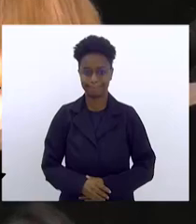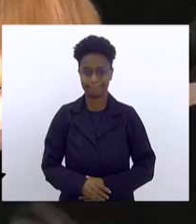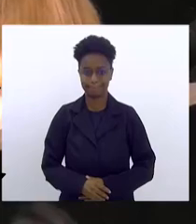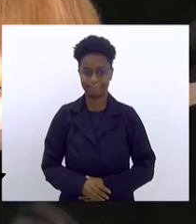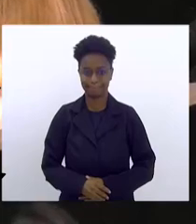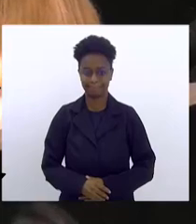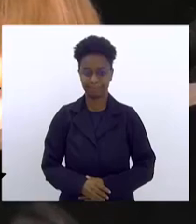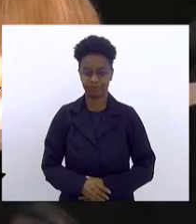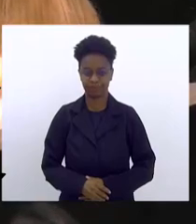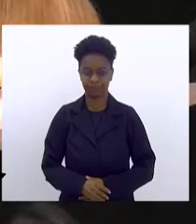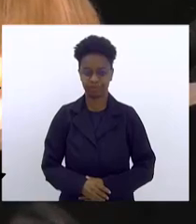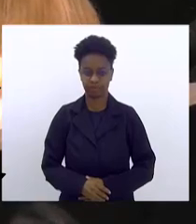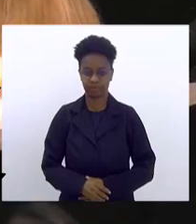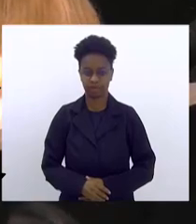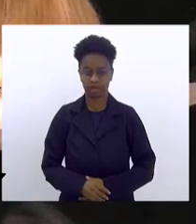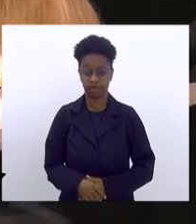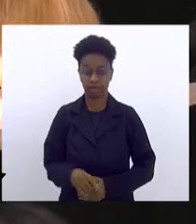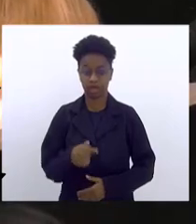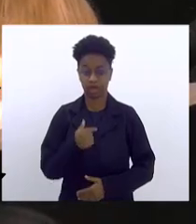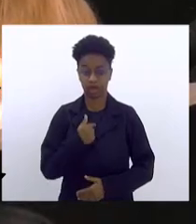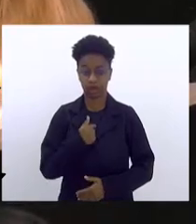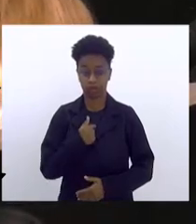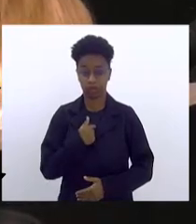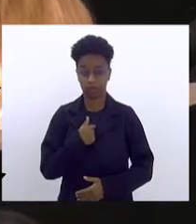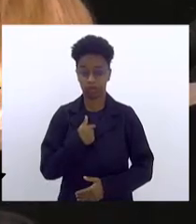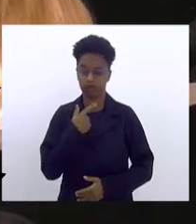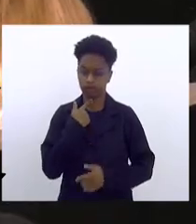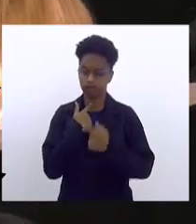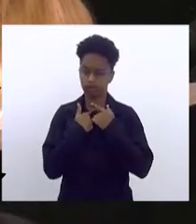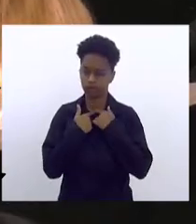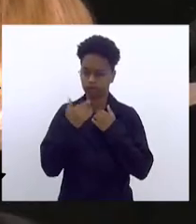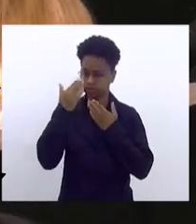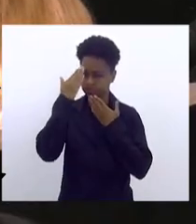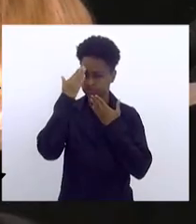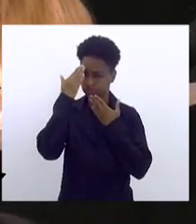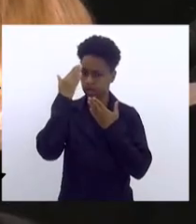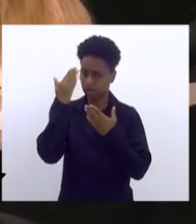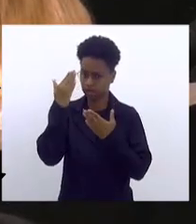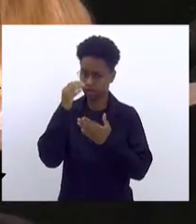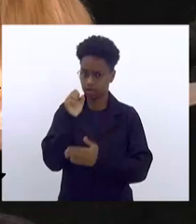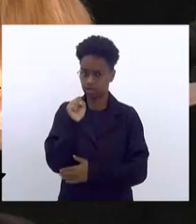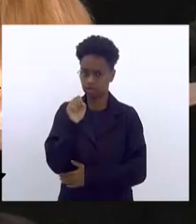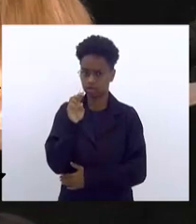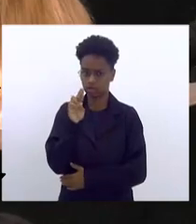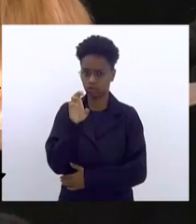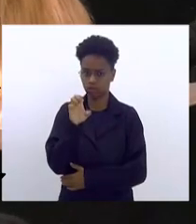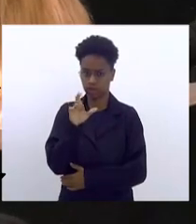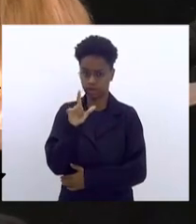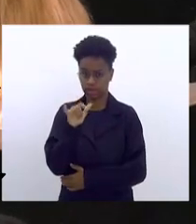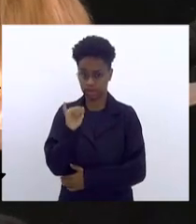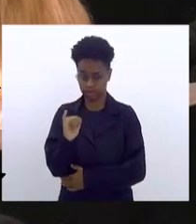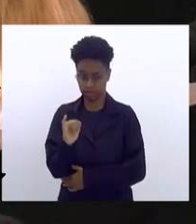eu queria agradecer muito a Sueli Ferreira